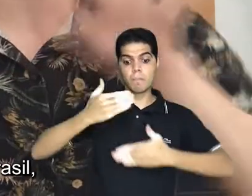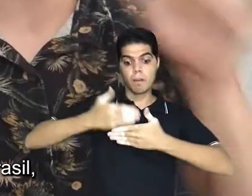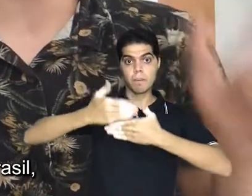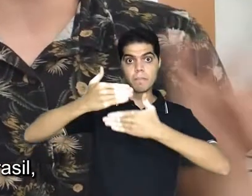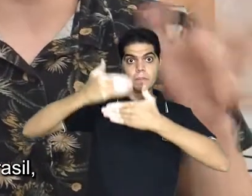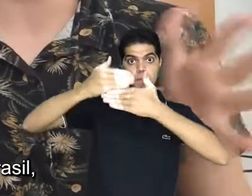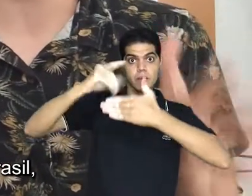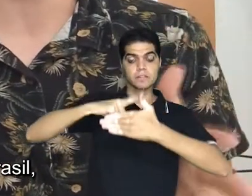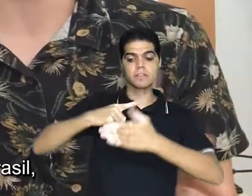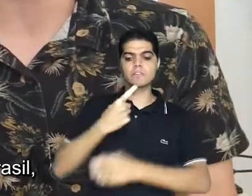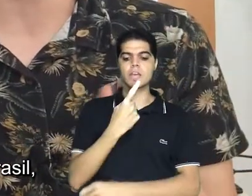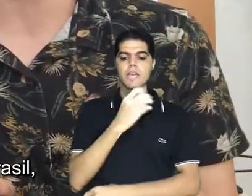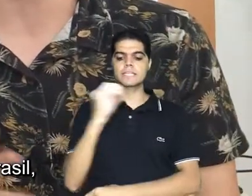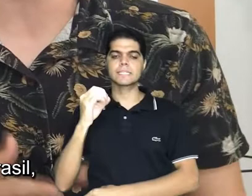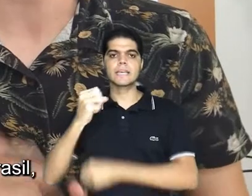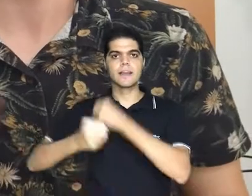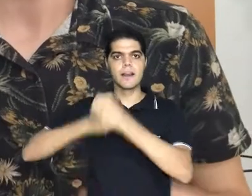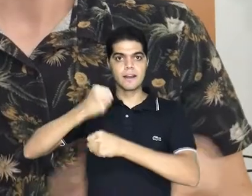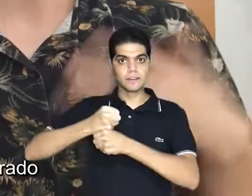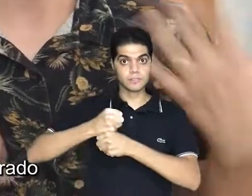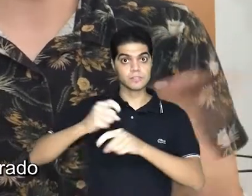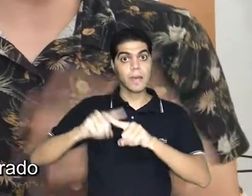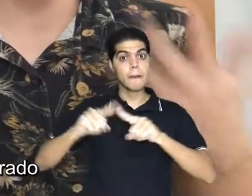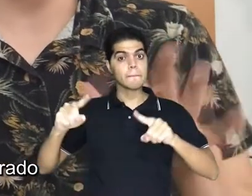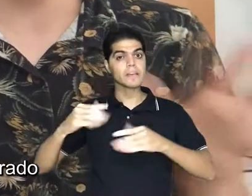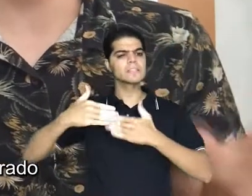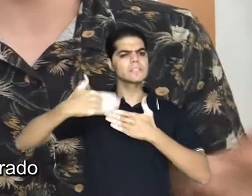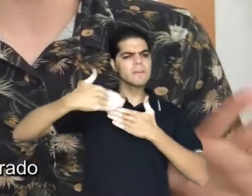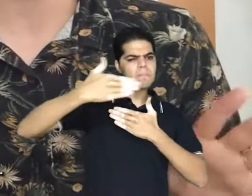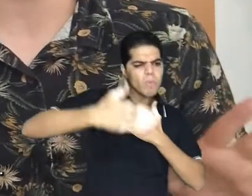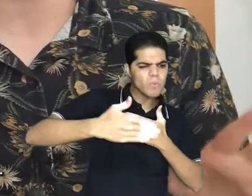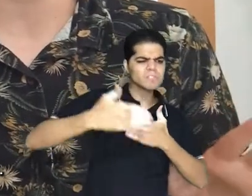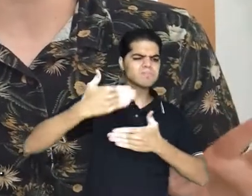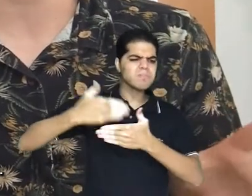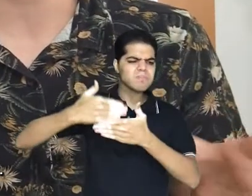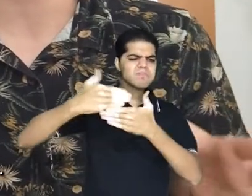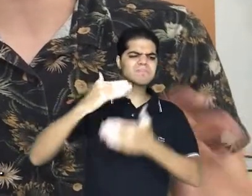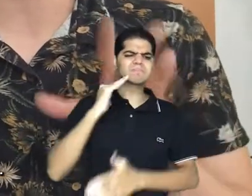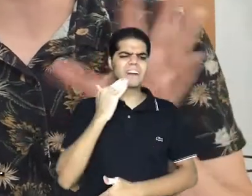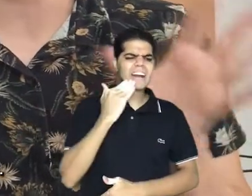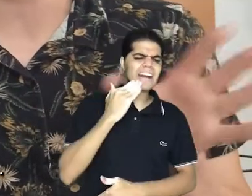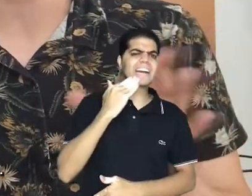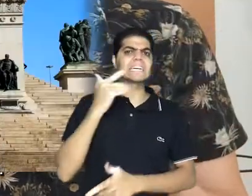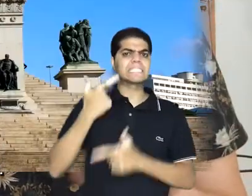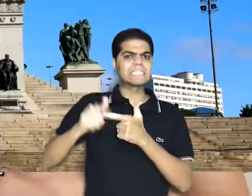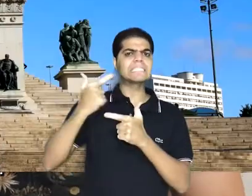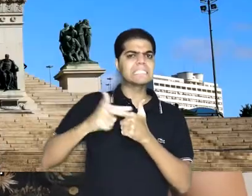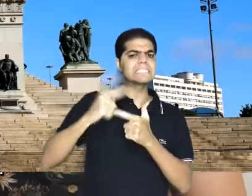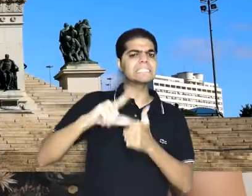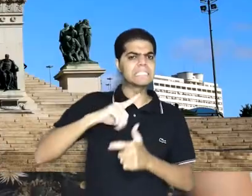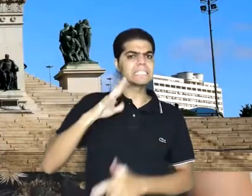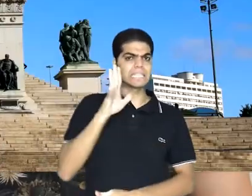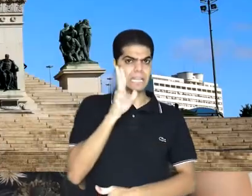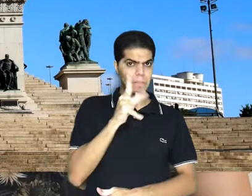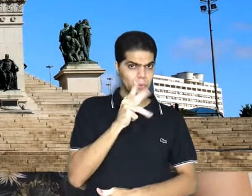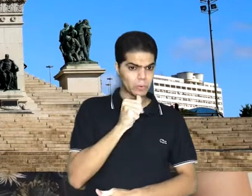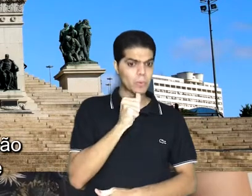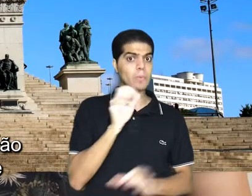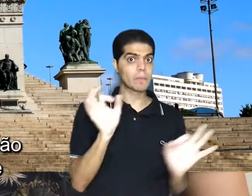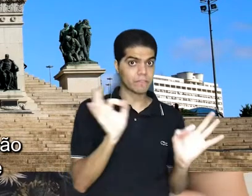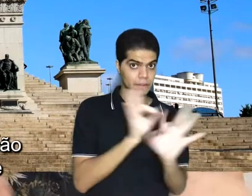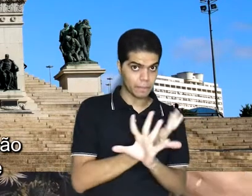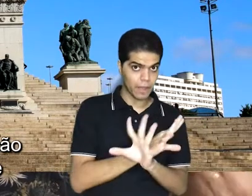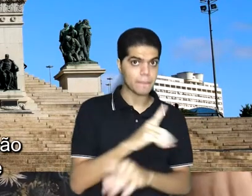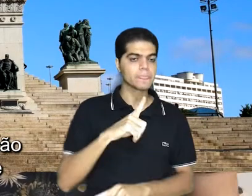centenário sem 100 anos da Independência do Brasil mesmo que ele só tenha sido inaugurado nos anos depois que problemas né na construção o